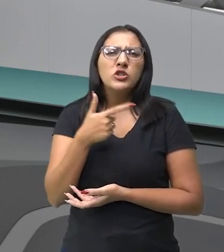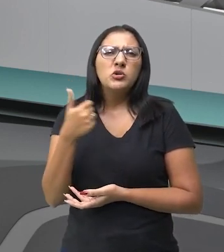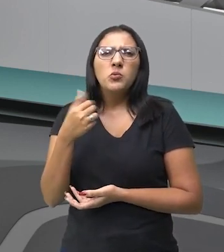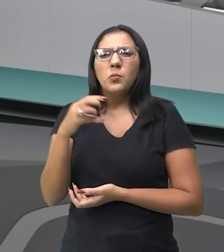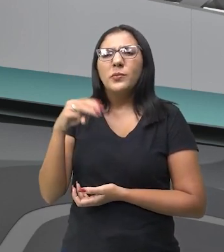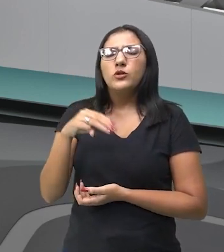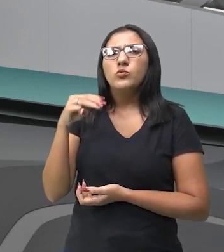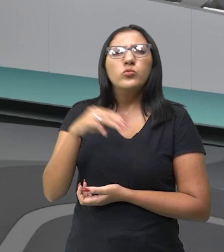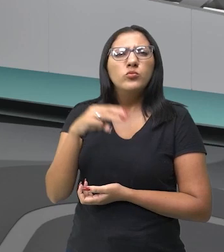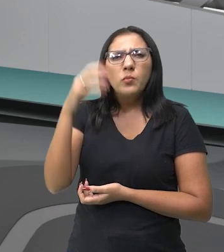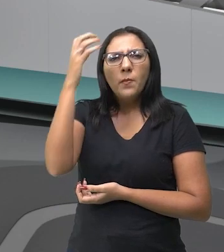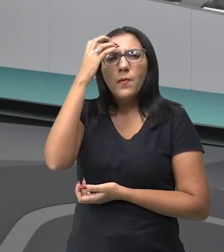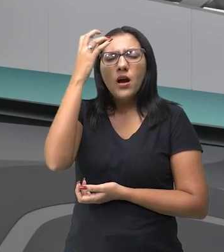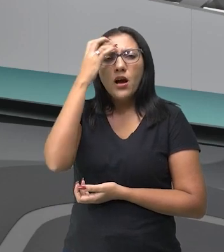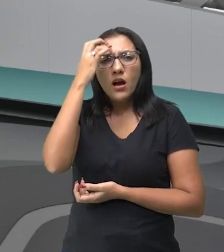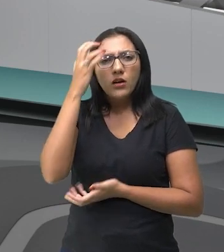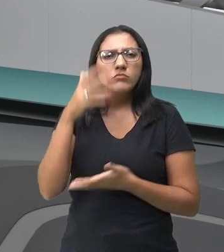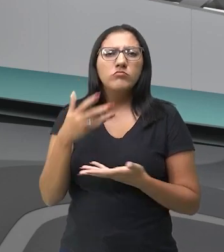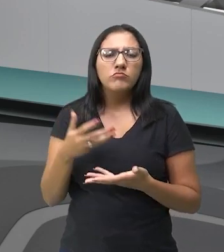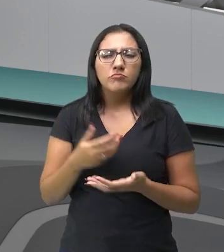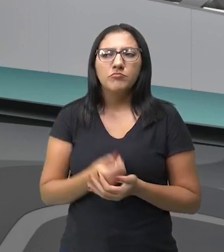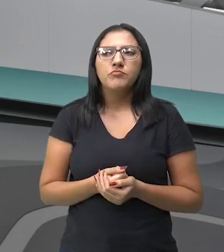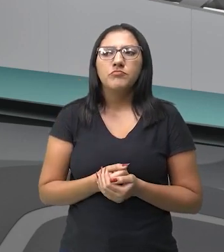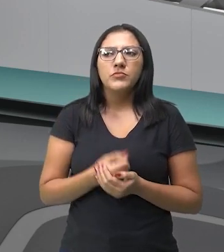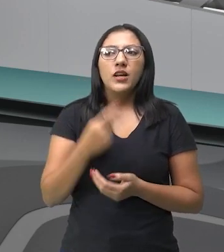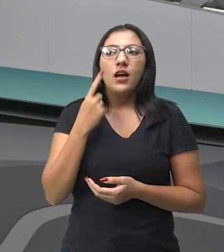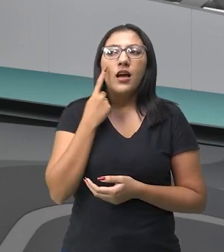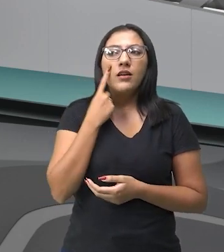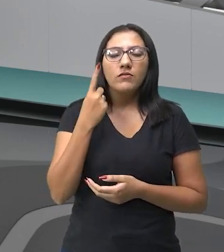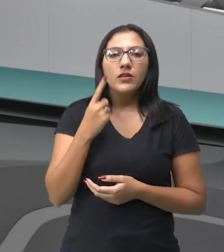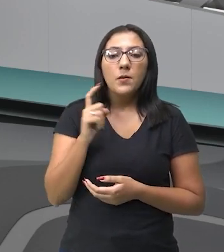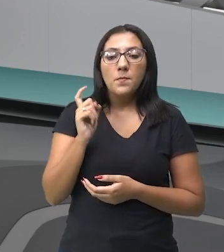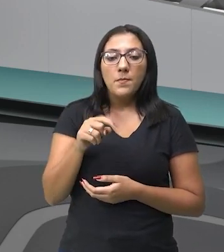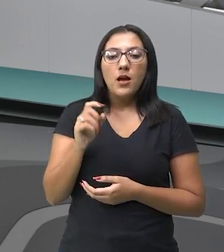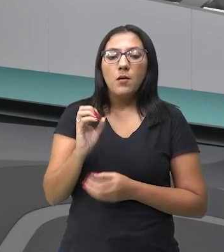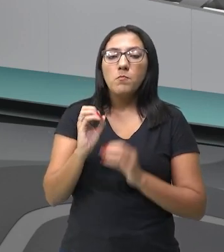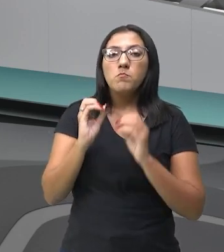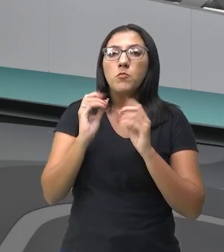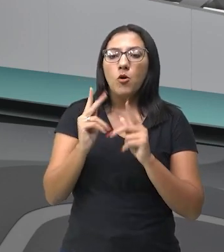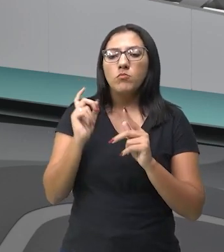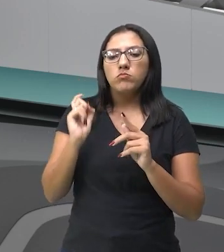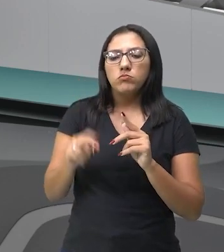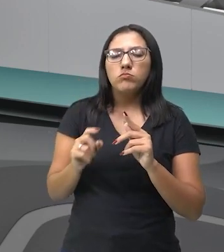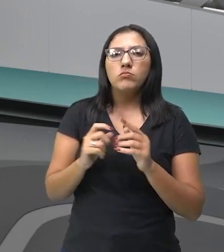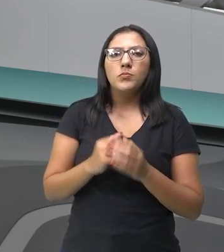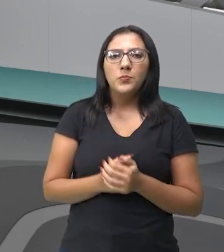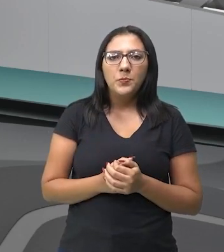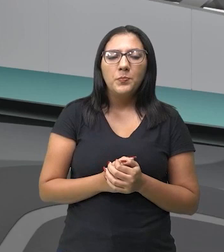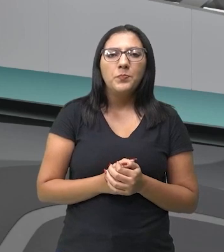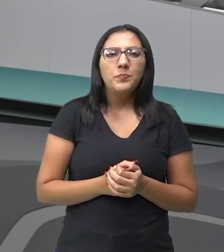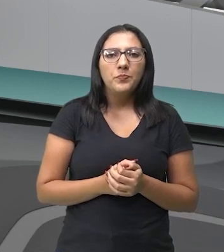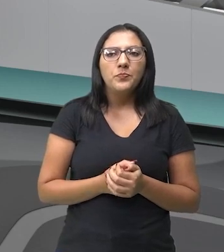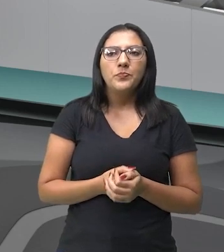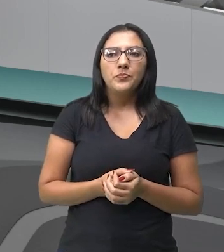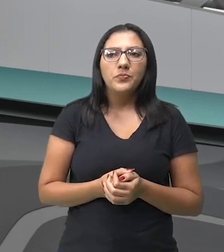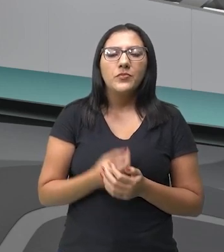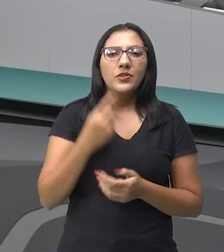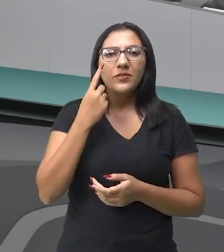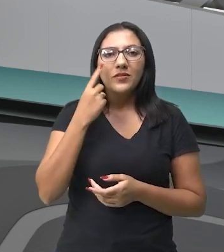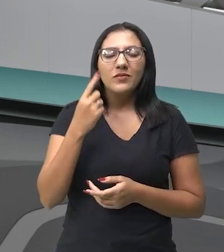cada configuração de família, para cada rotina, você vai inserindo informações e ao final você